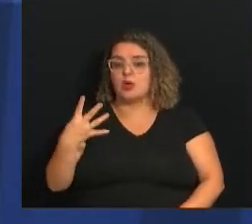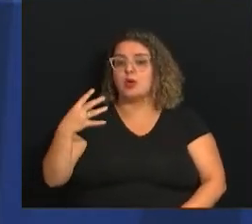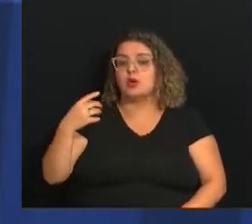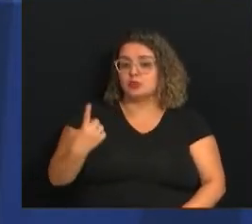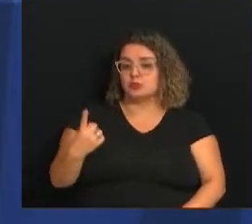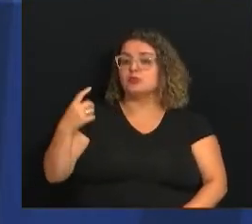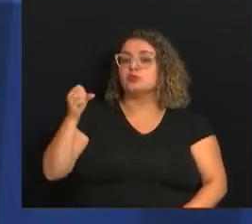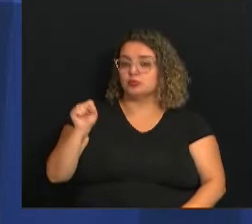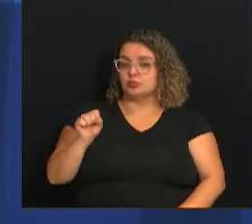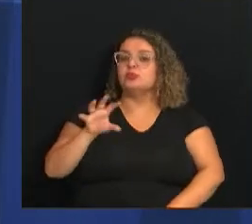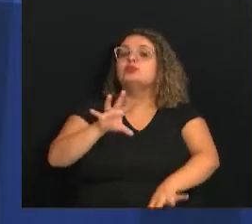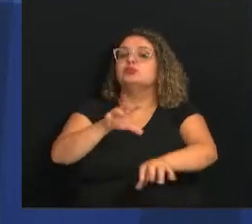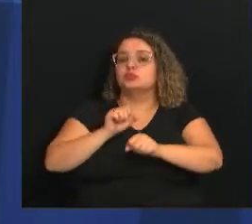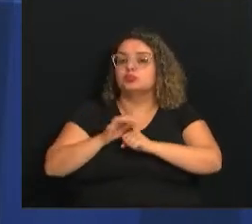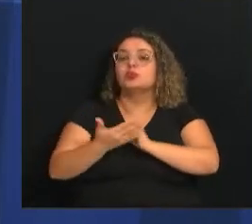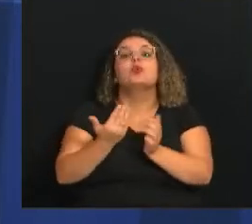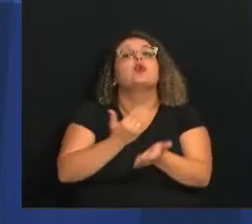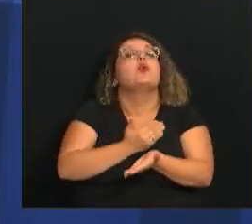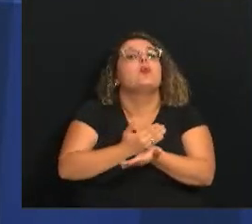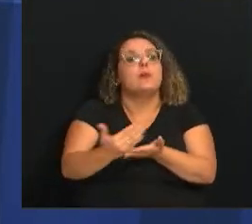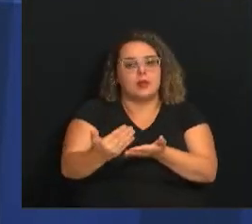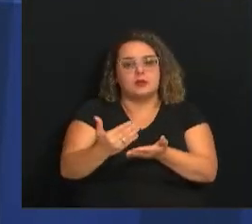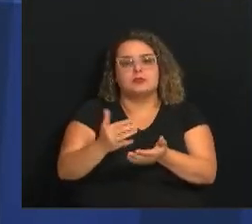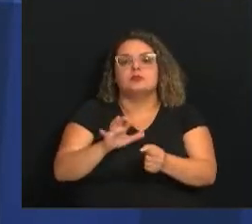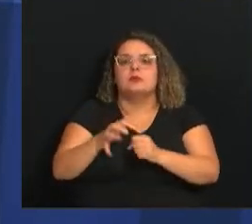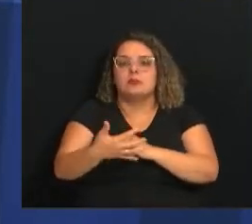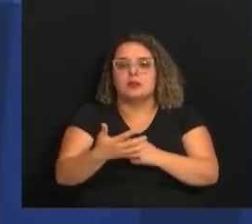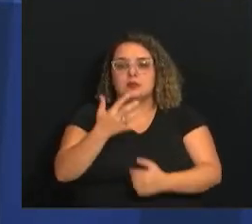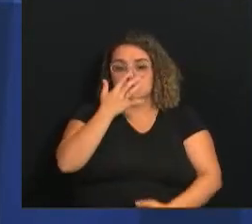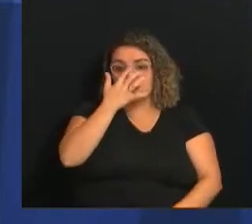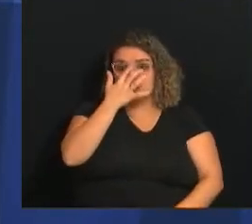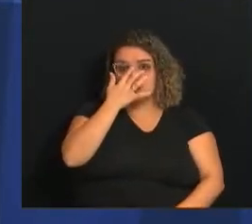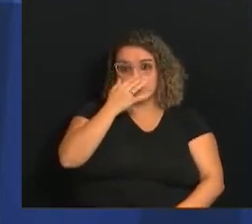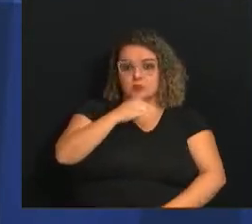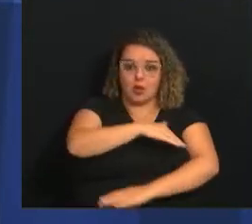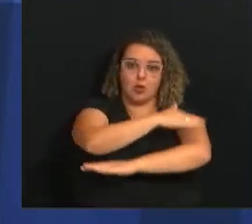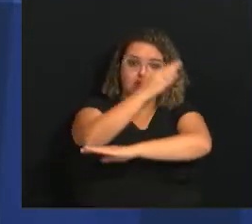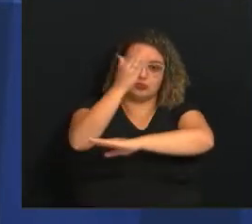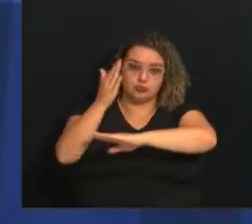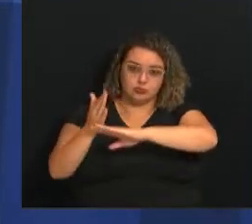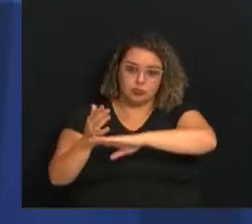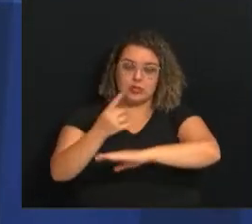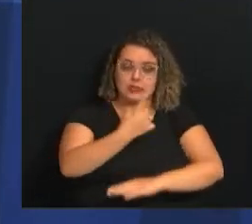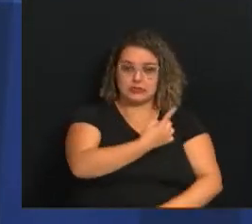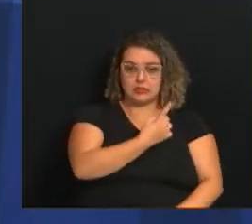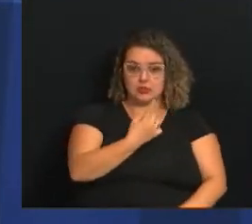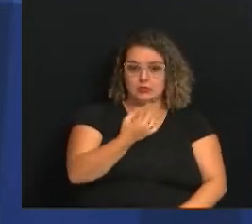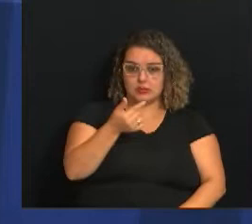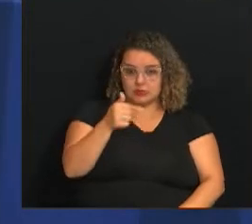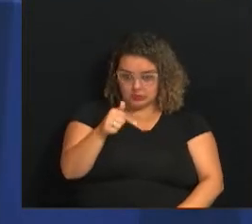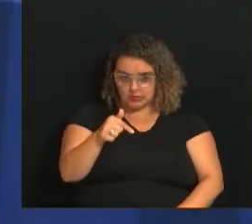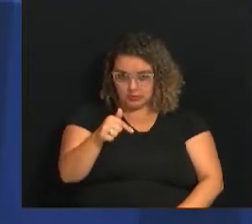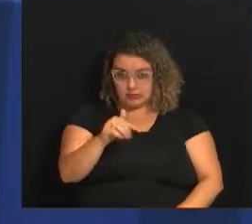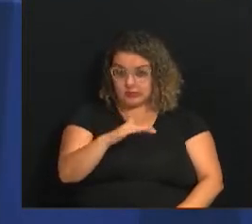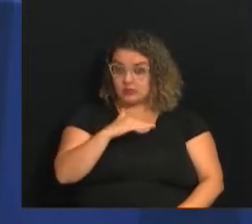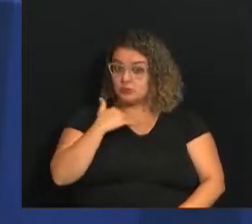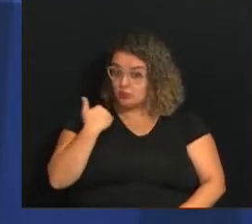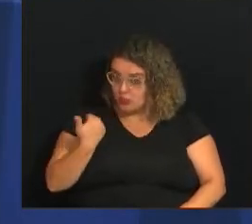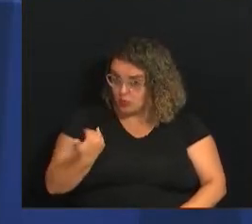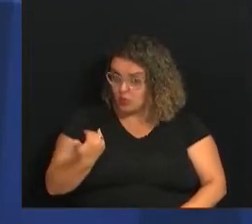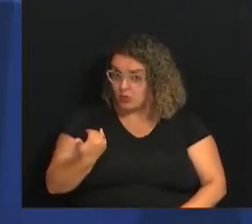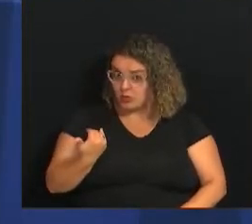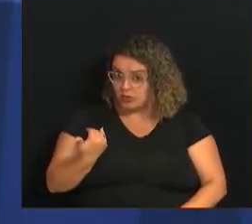29.842.418 casos desde o início. Nas últimas 24 horas foram registradas 117 mortes.